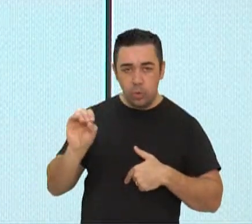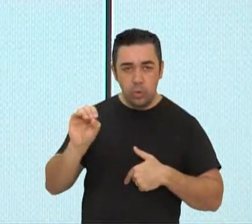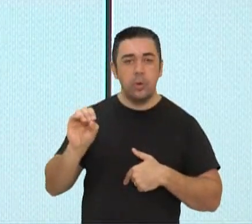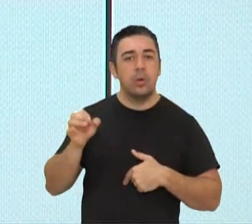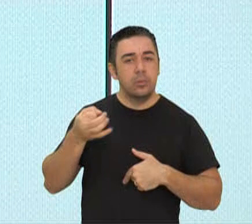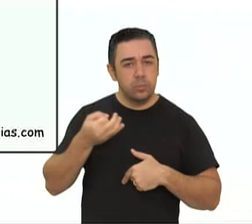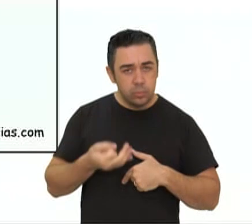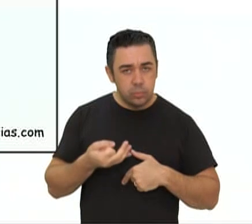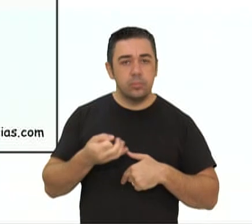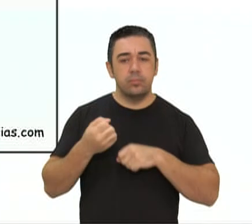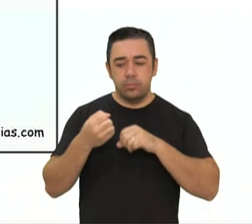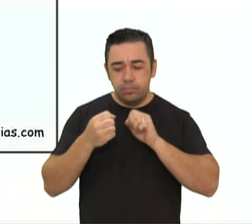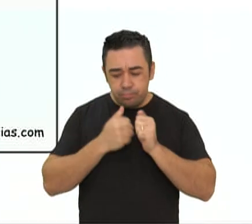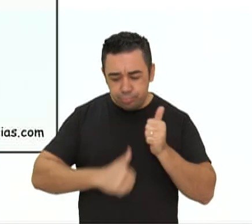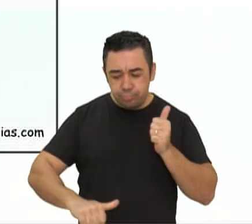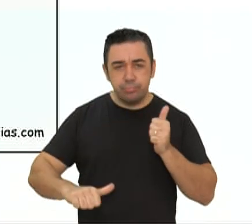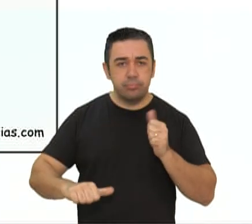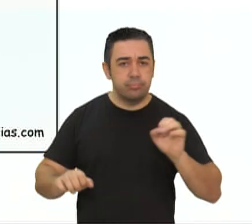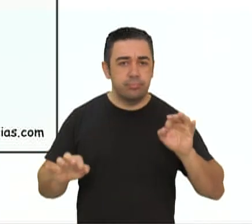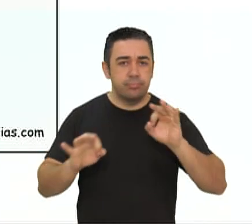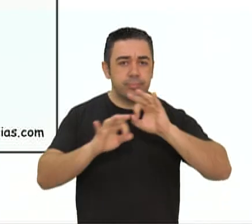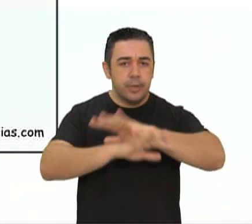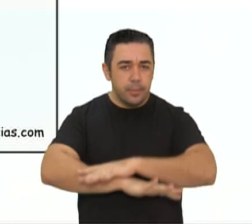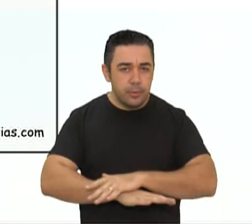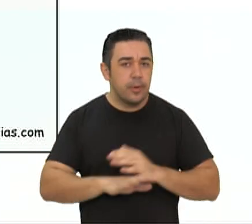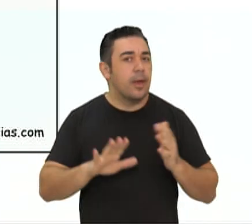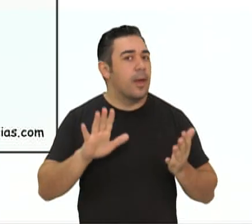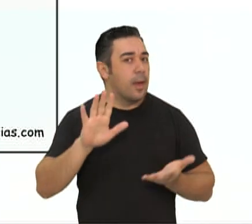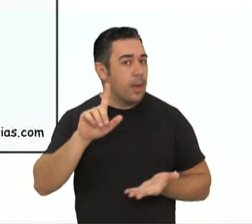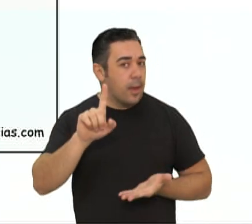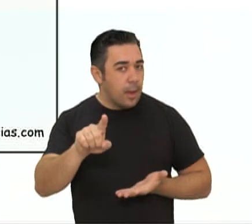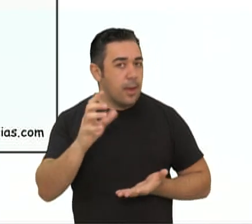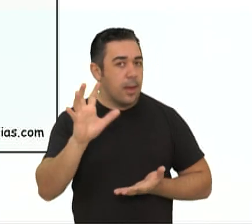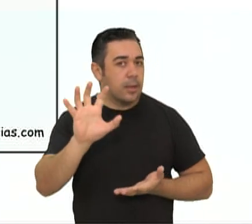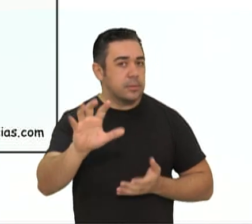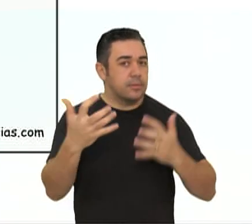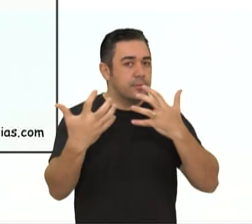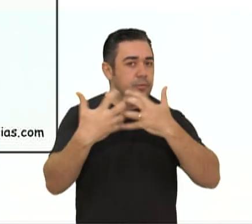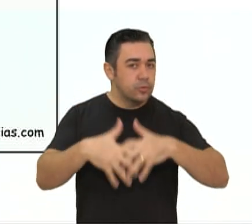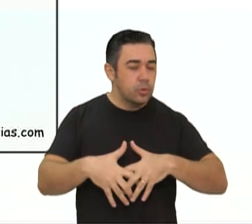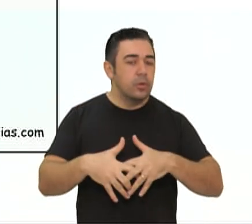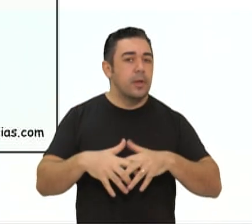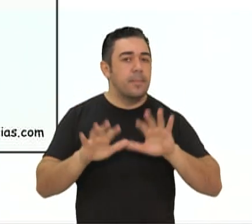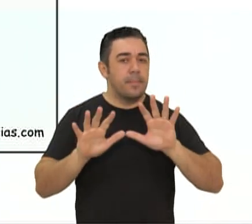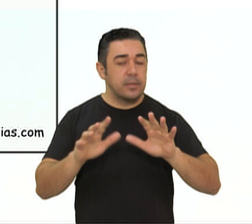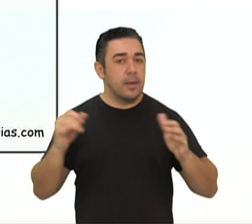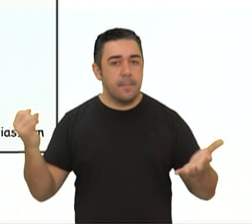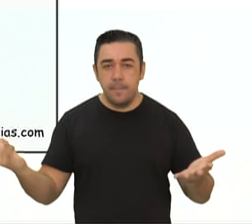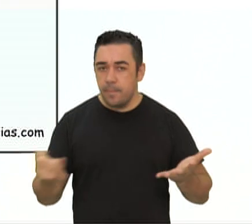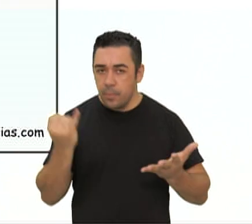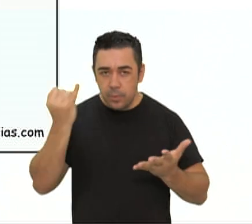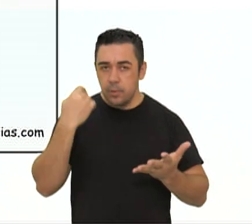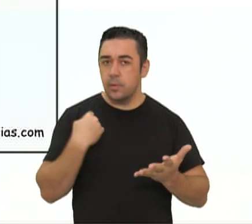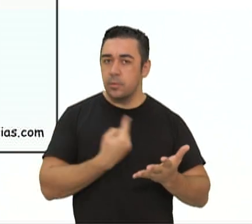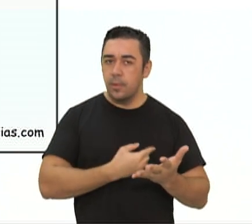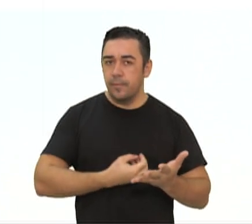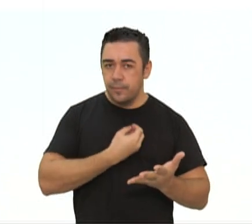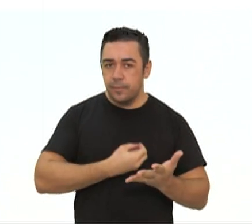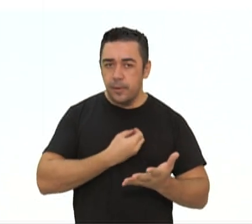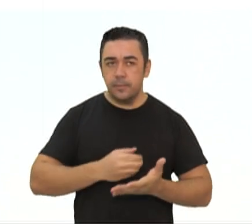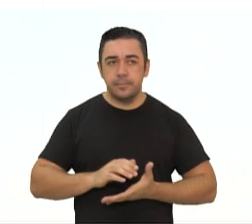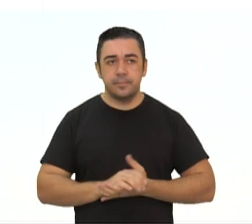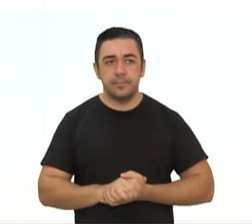foi concluído, certo? Então é um processo bem complexo, né? Mas que é fundamental para o nosso